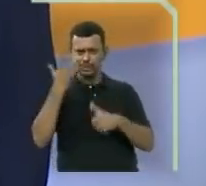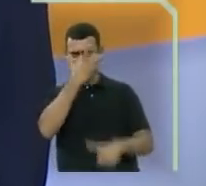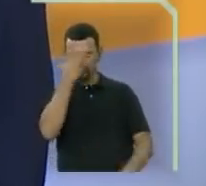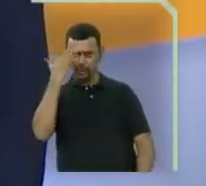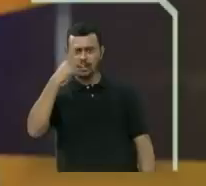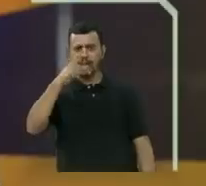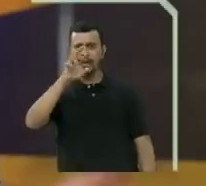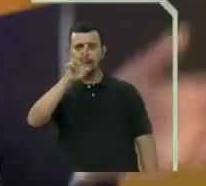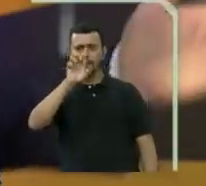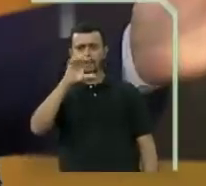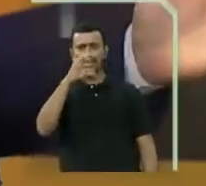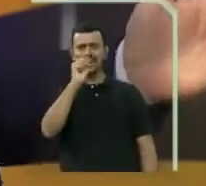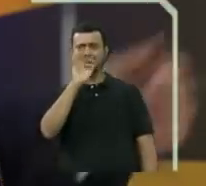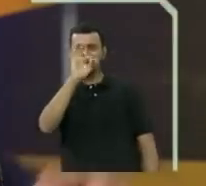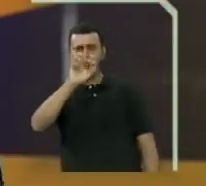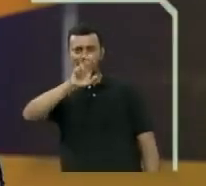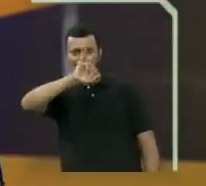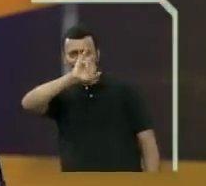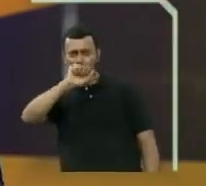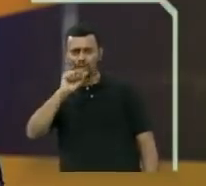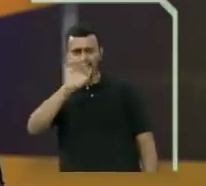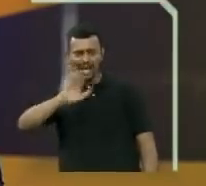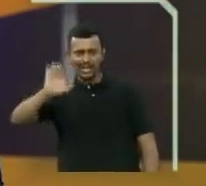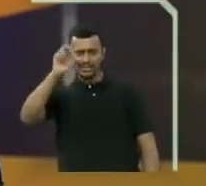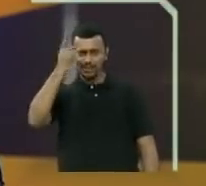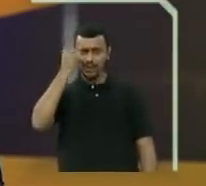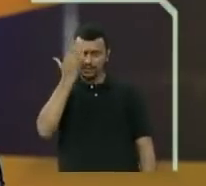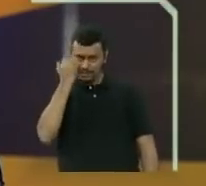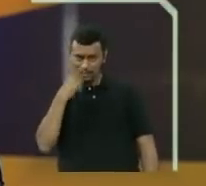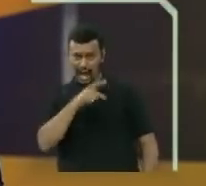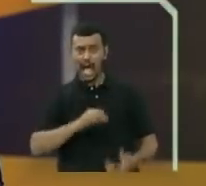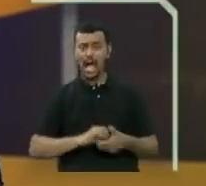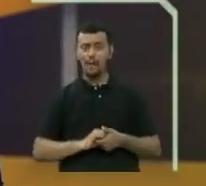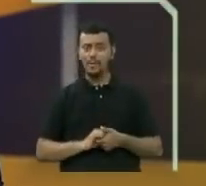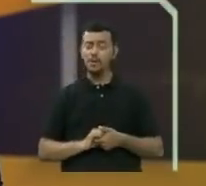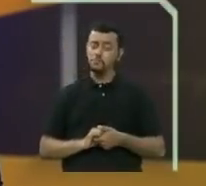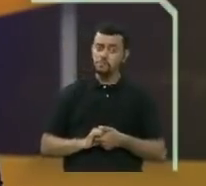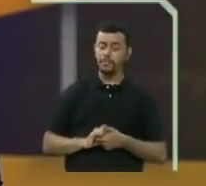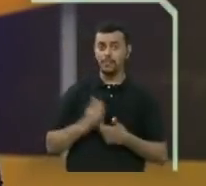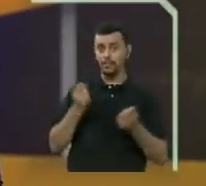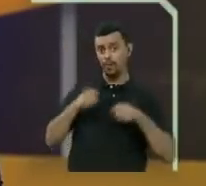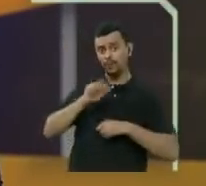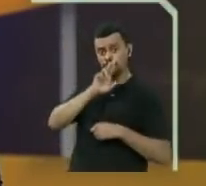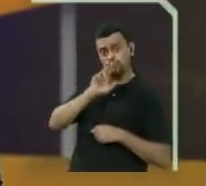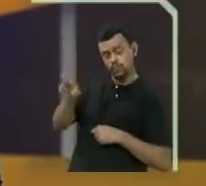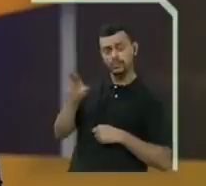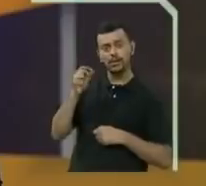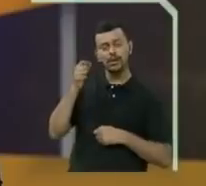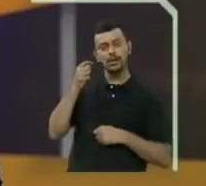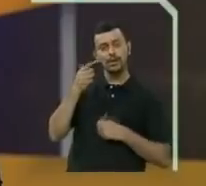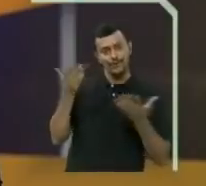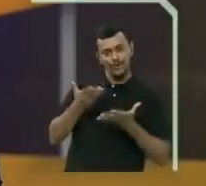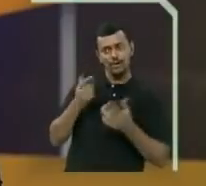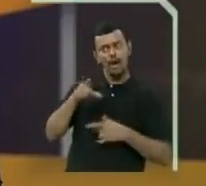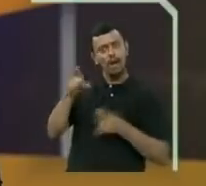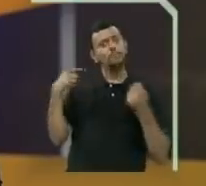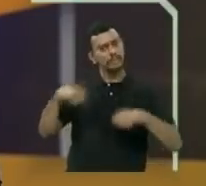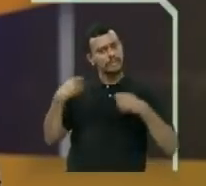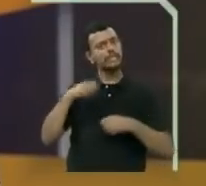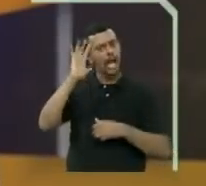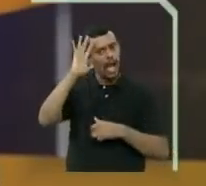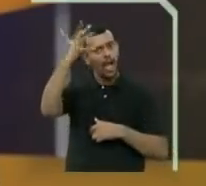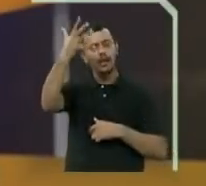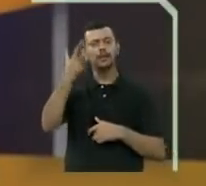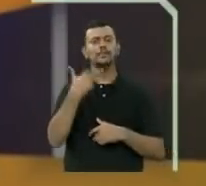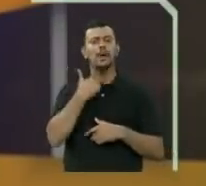Márcio, posso responder? 1 minuto e meio, Dória. Márcio França, a questão dos precatórios merece ser resolvida, mas sem prejuízo do